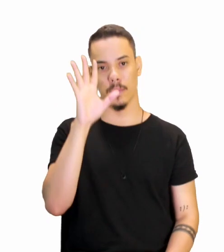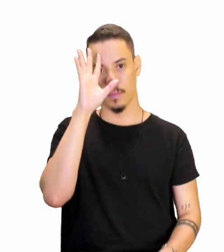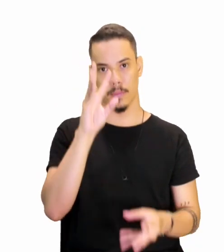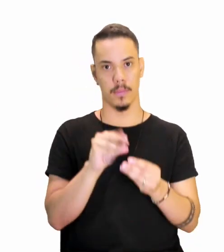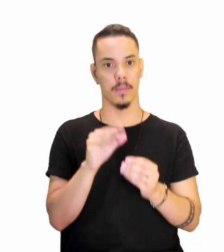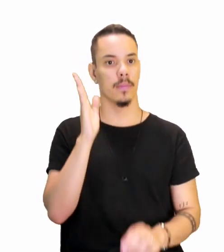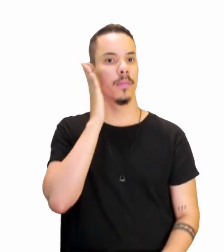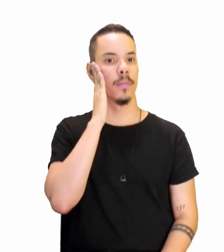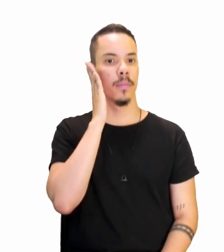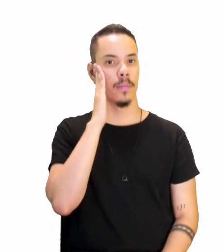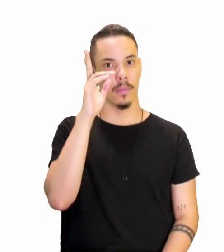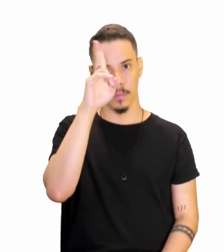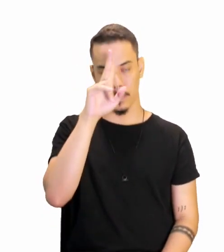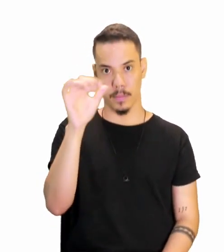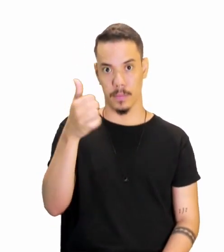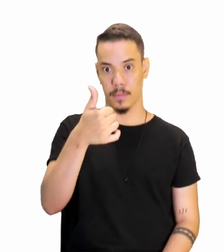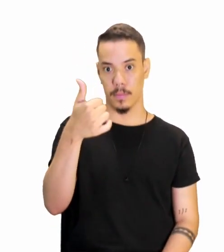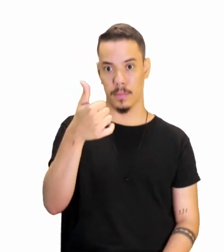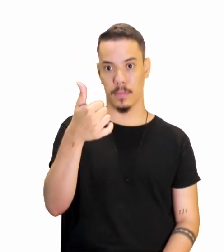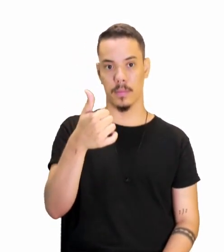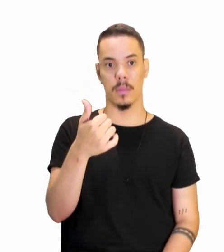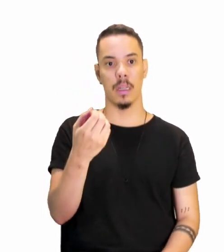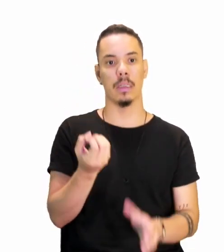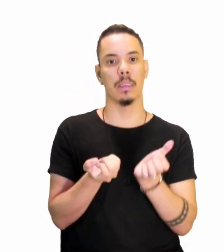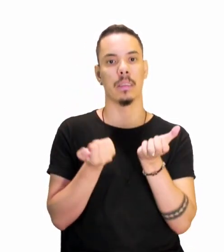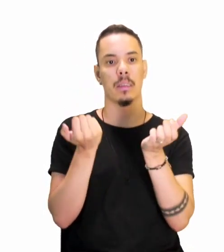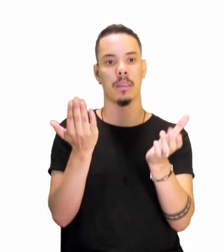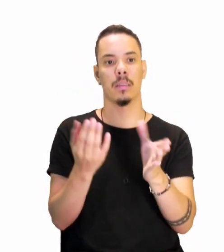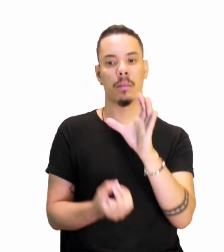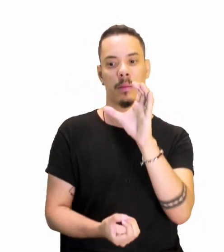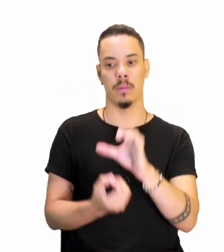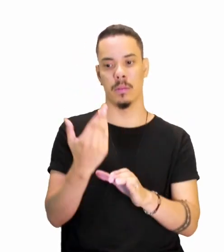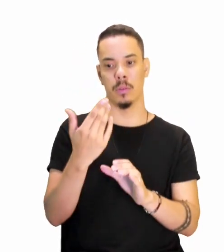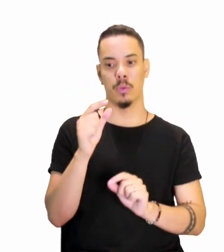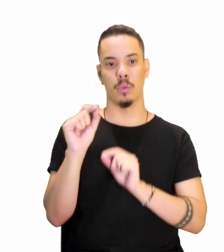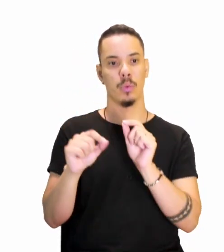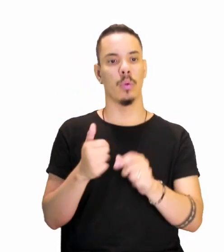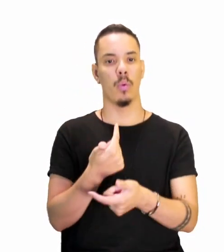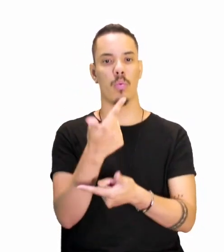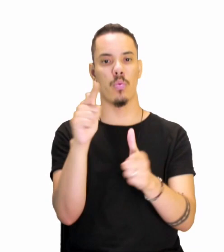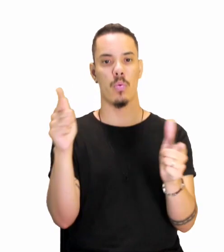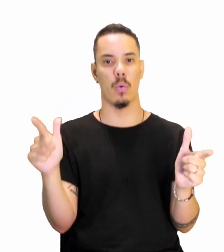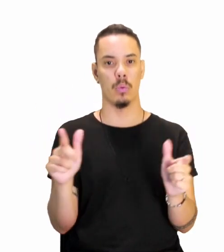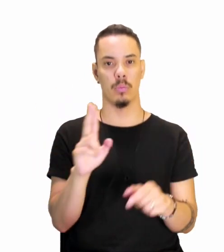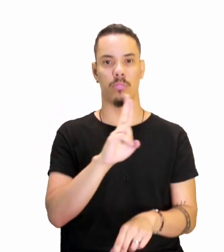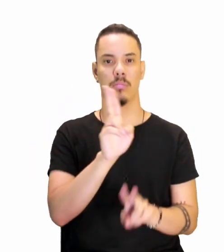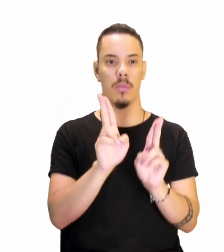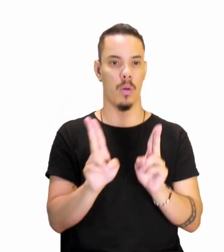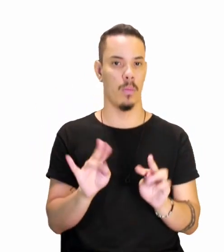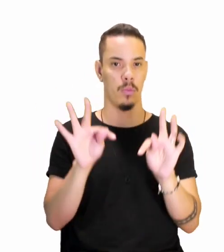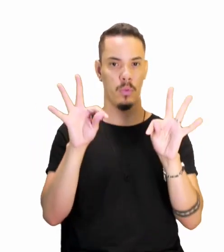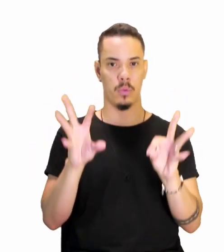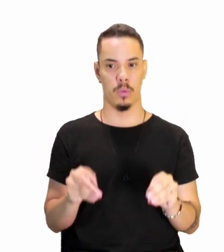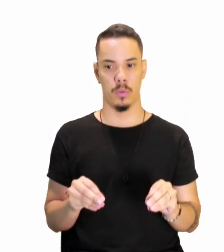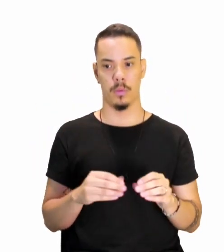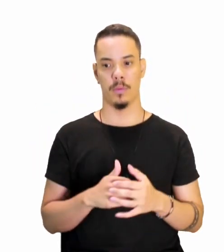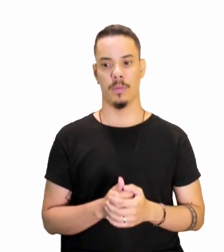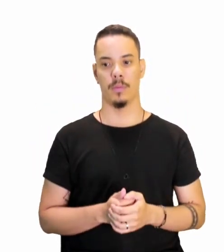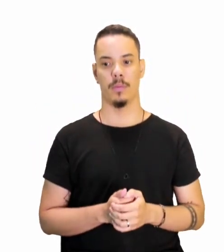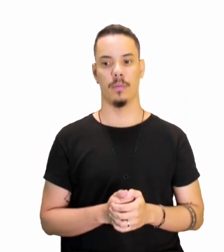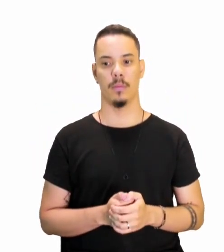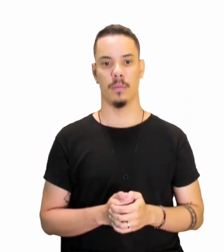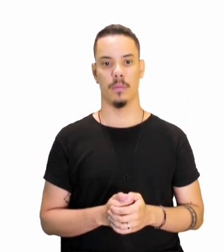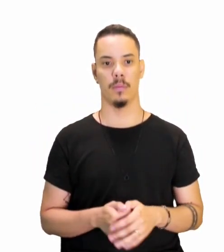primitivo, vai lembrar do primeiro. Ele que vai dar origem a outros nomes. Tá certo? Vamos